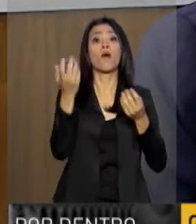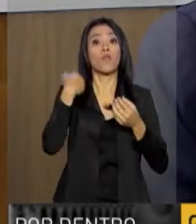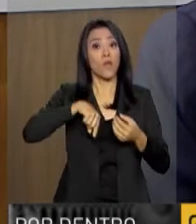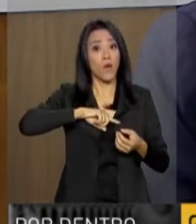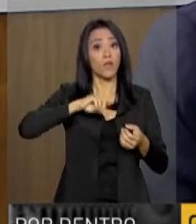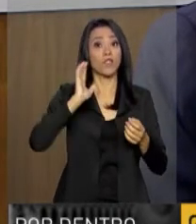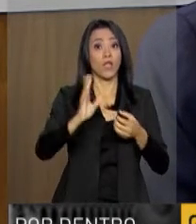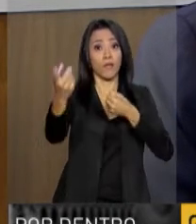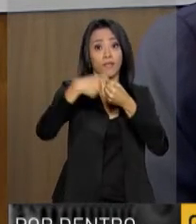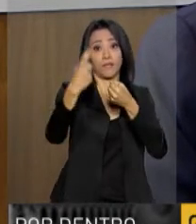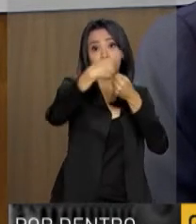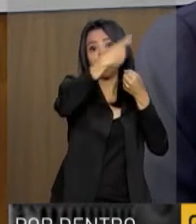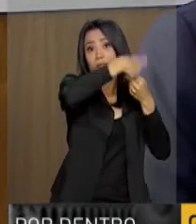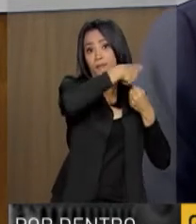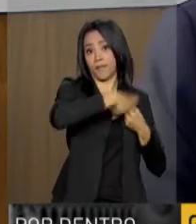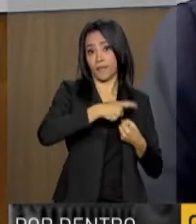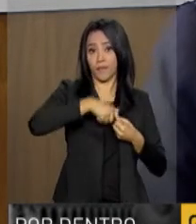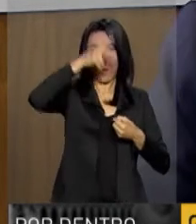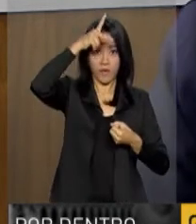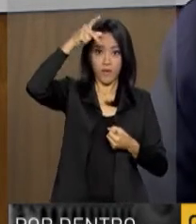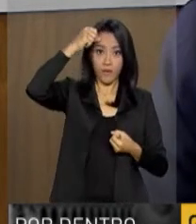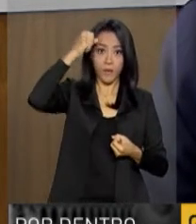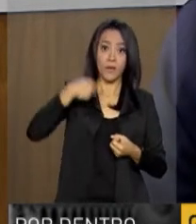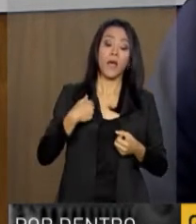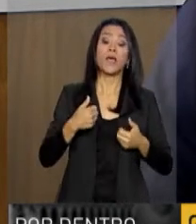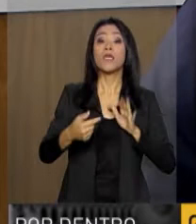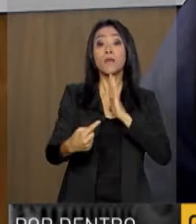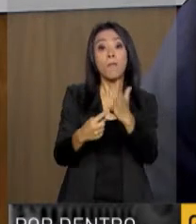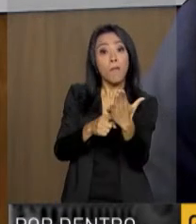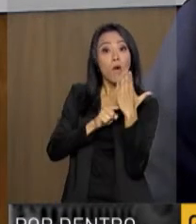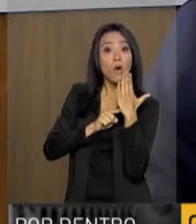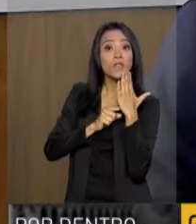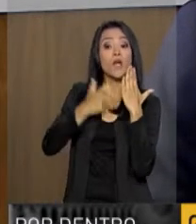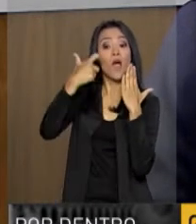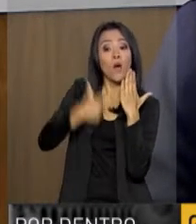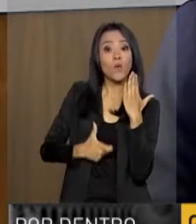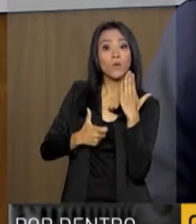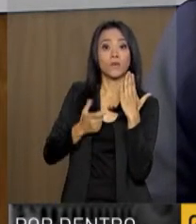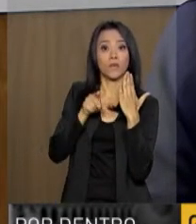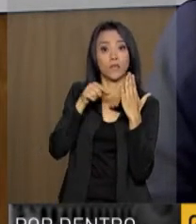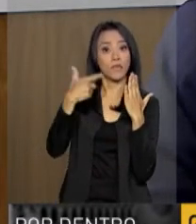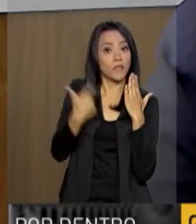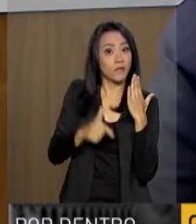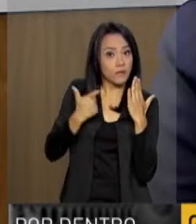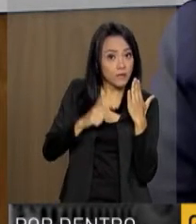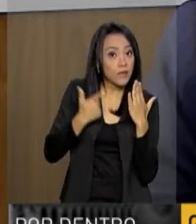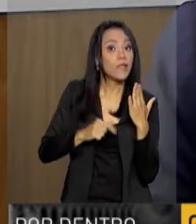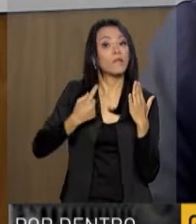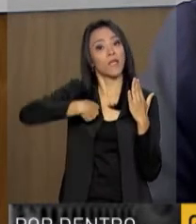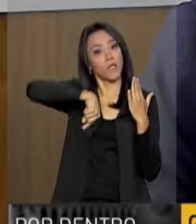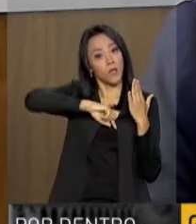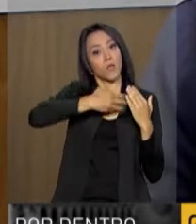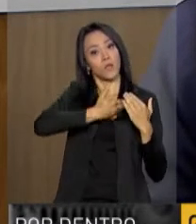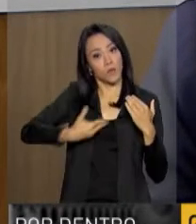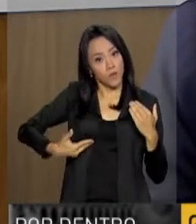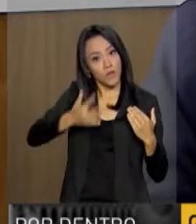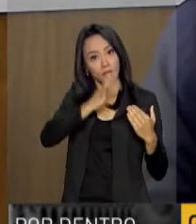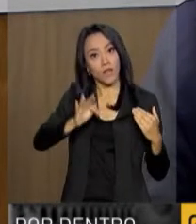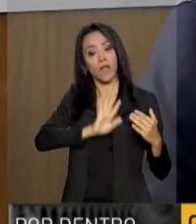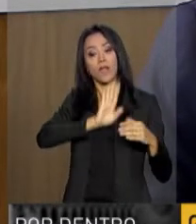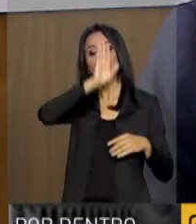que apontam a área que não tem conectividade para que a gente tenha já as áreas identificadas porém